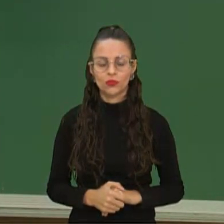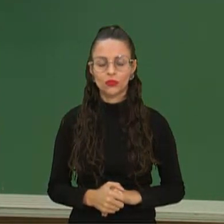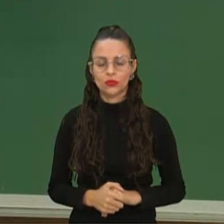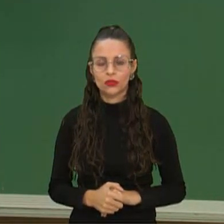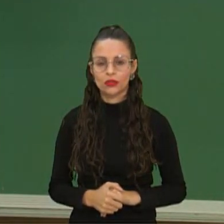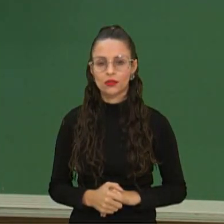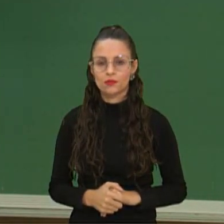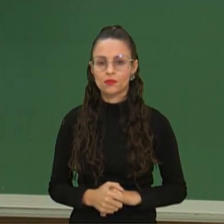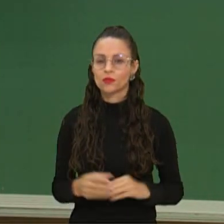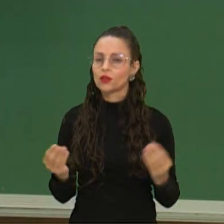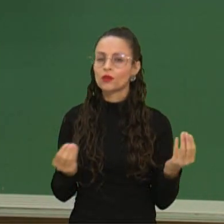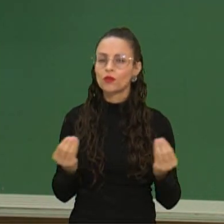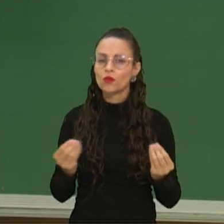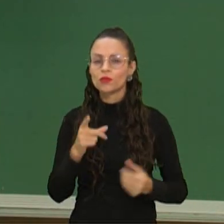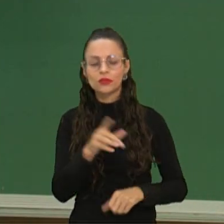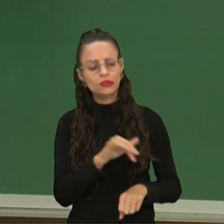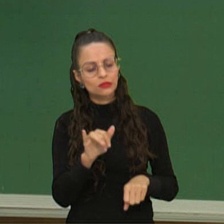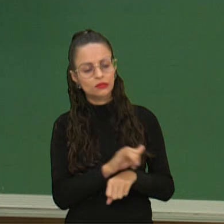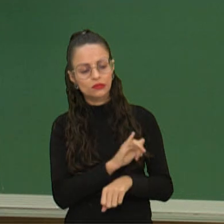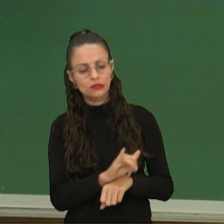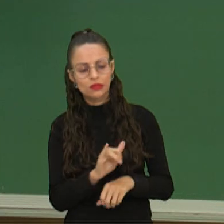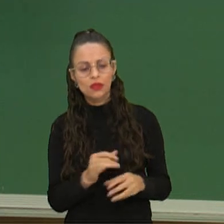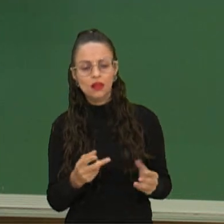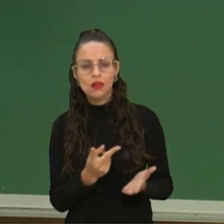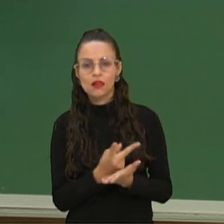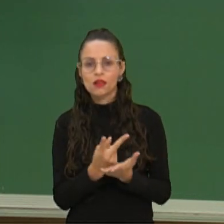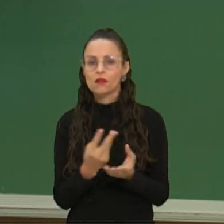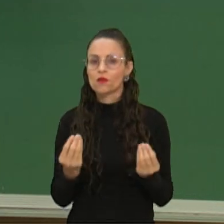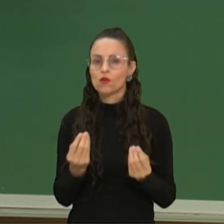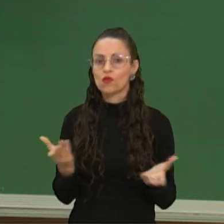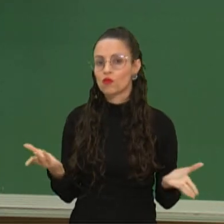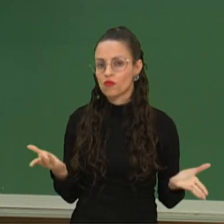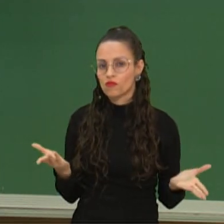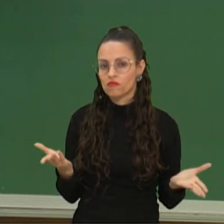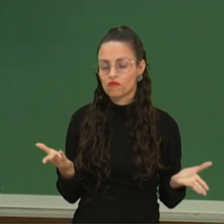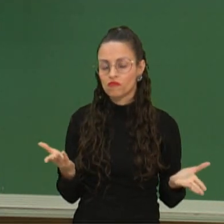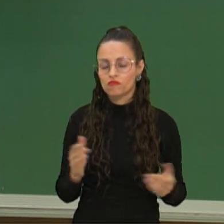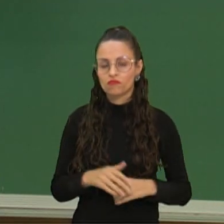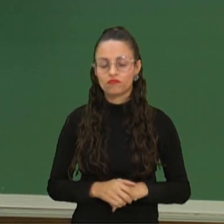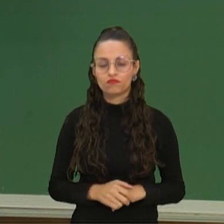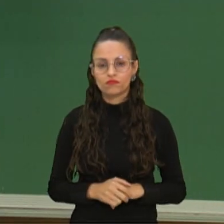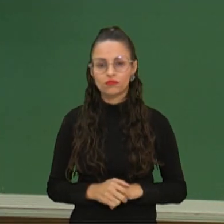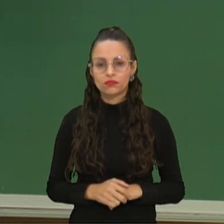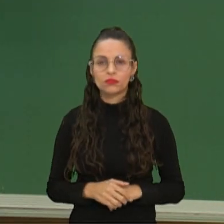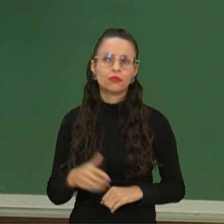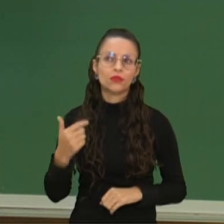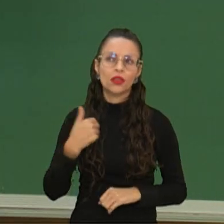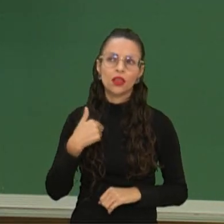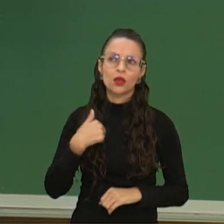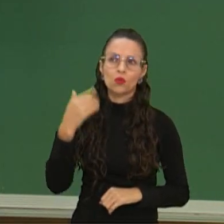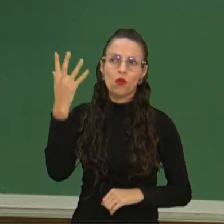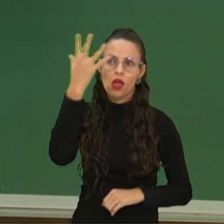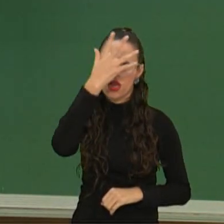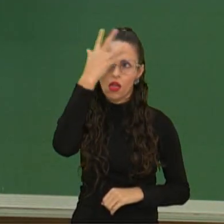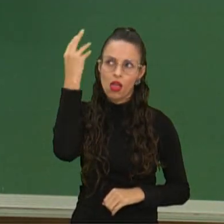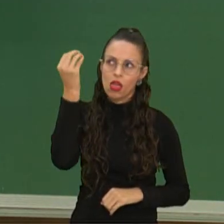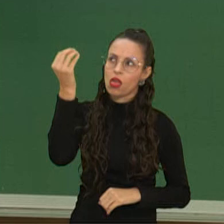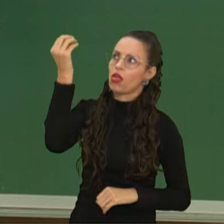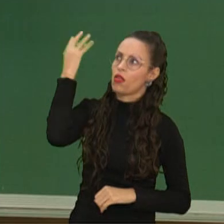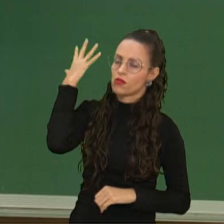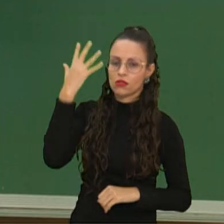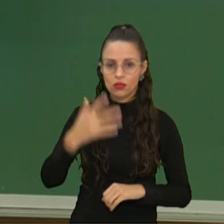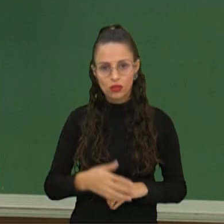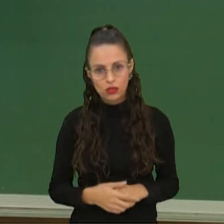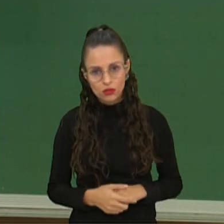with your mistakes? Como que você lida com os seus erros? I forget my mistakes. Eu esqueço os meus erros. Foi o que eu